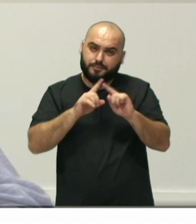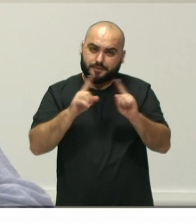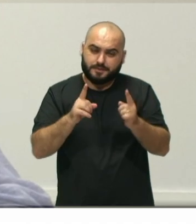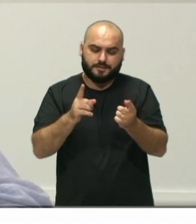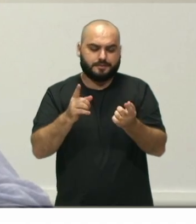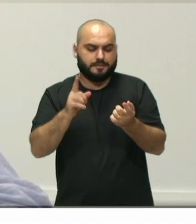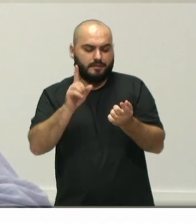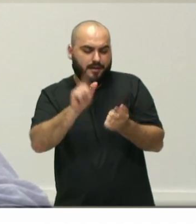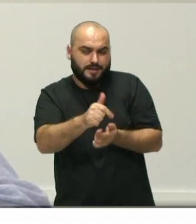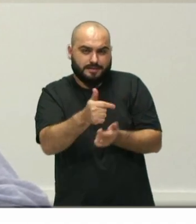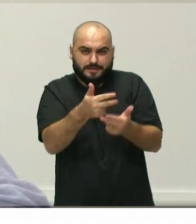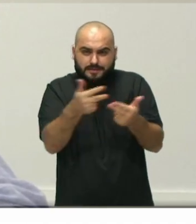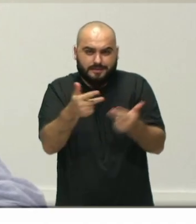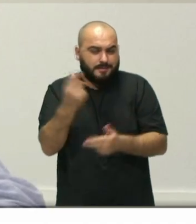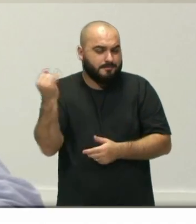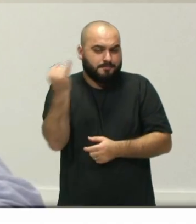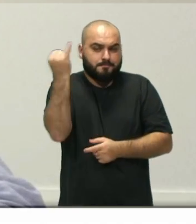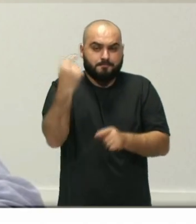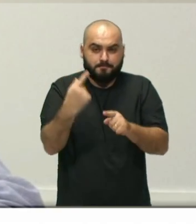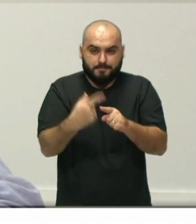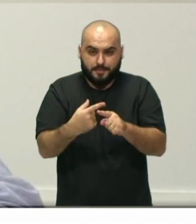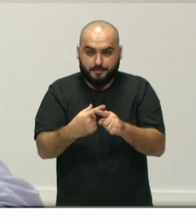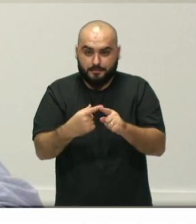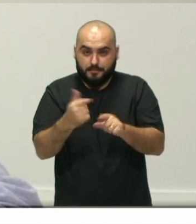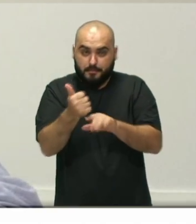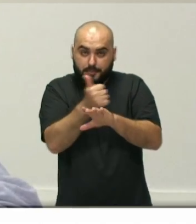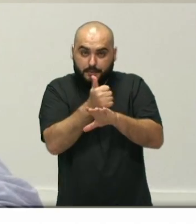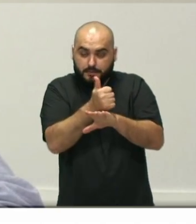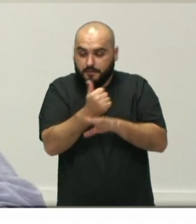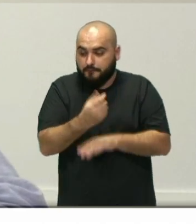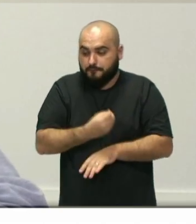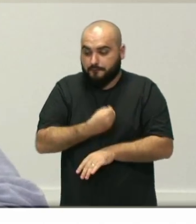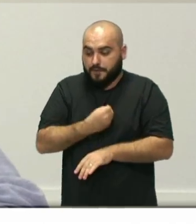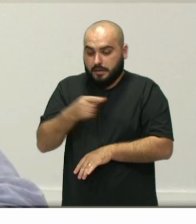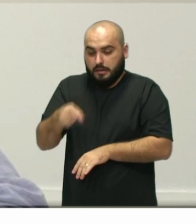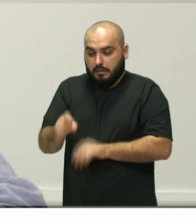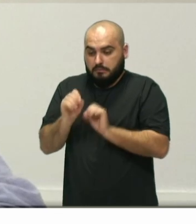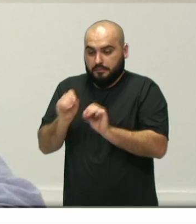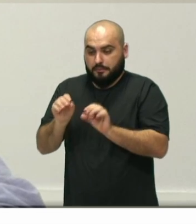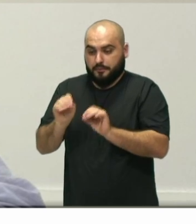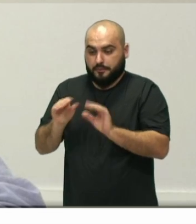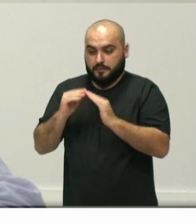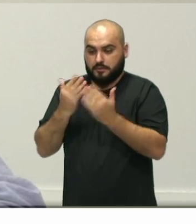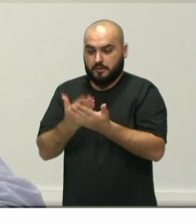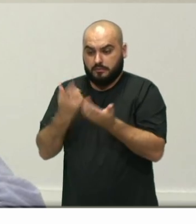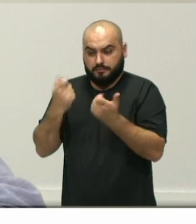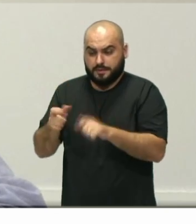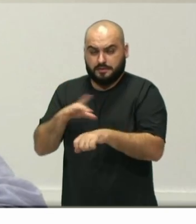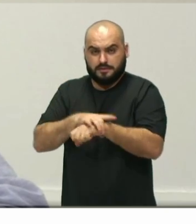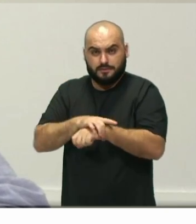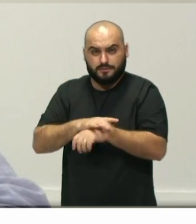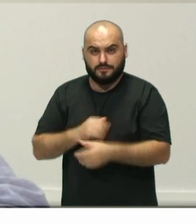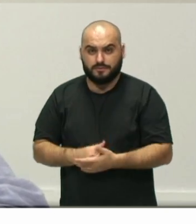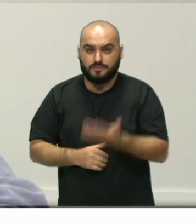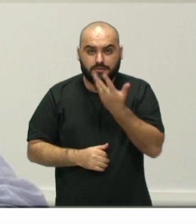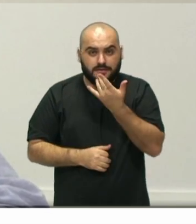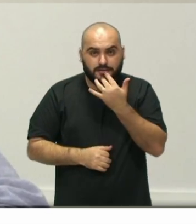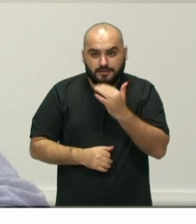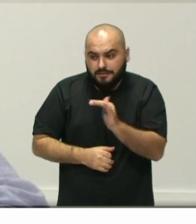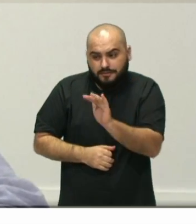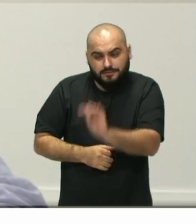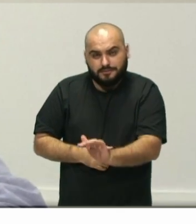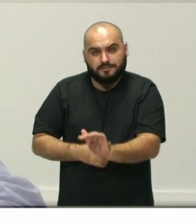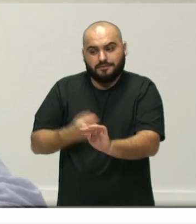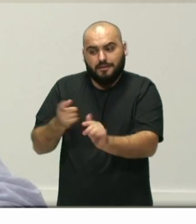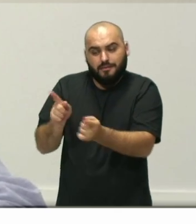questão é de suma importância, porque o profissional está lá e ele precisa estar seguro do que está fazendo, né? A gente está falando de crianças, né, que muitas